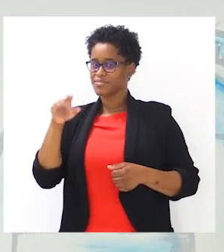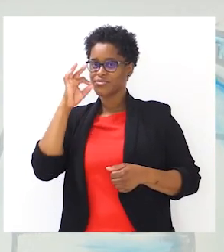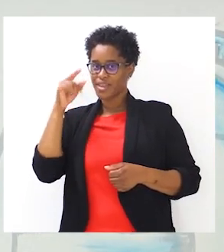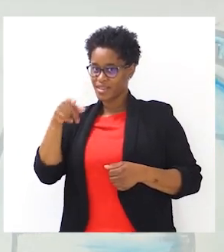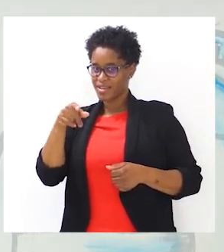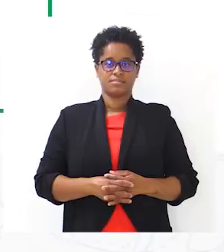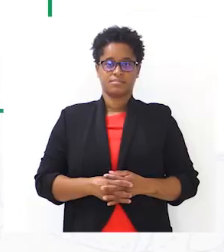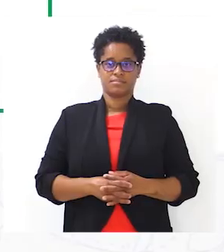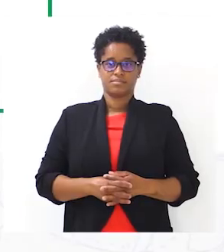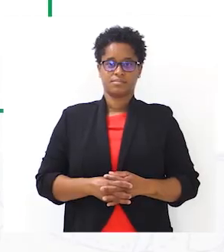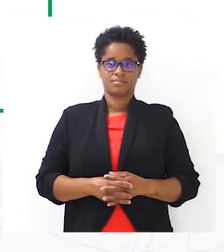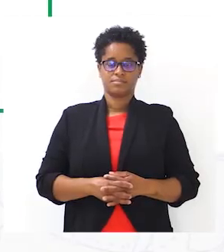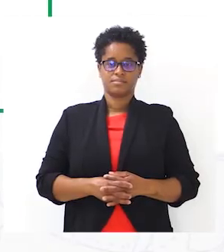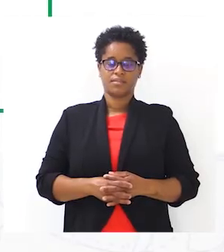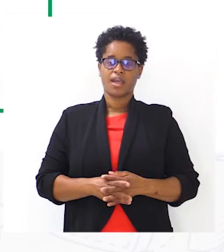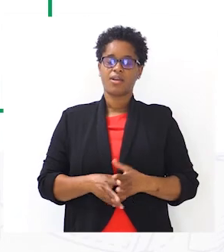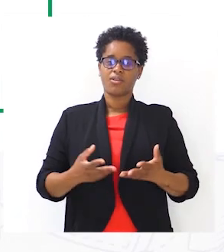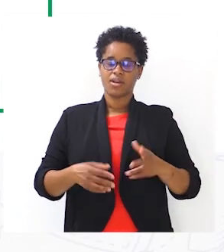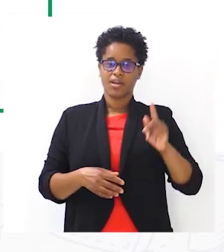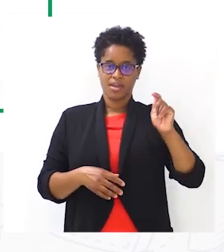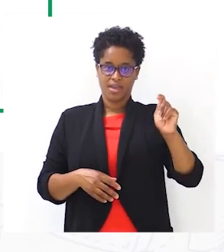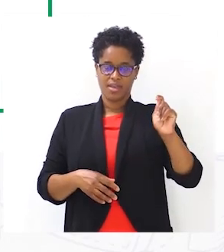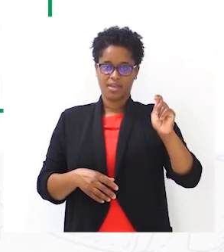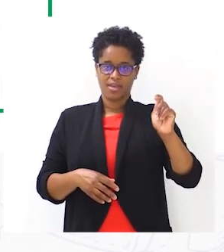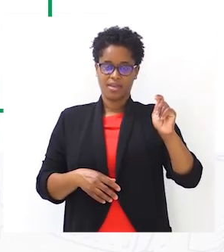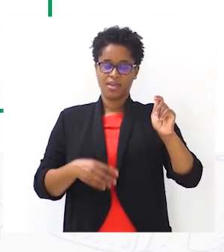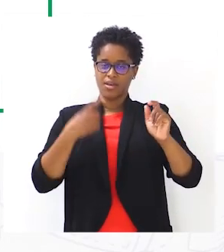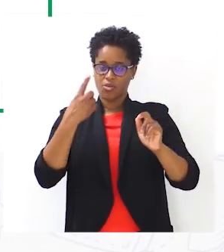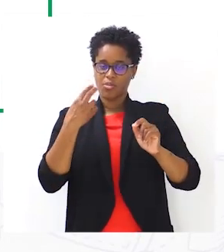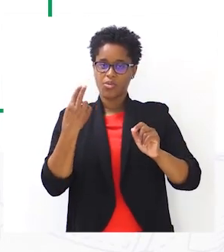aqui. A linha E. Uma